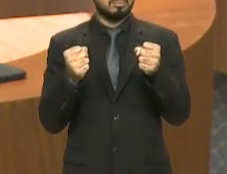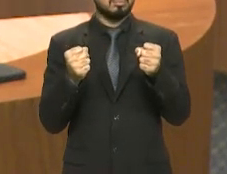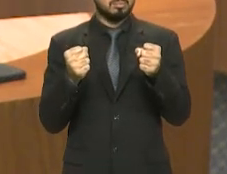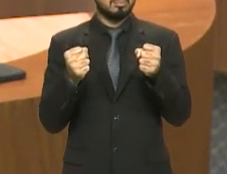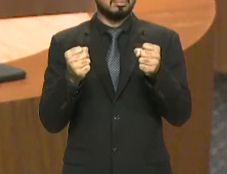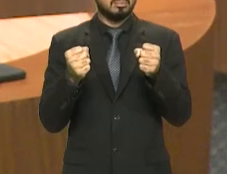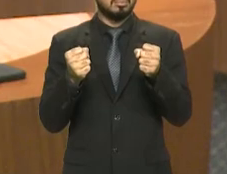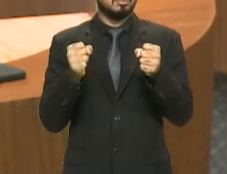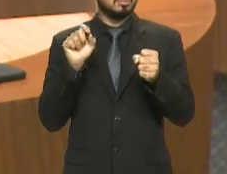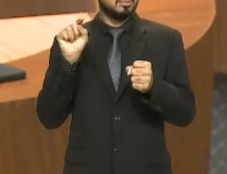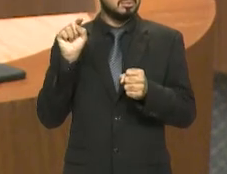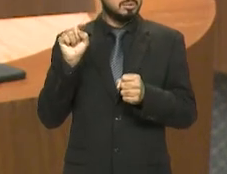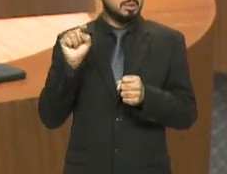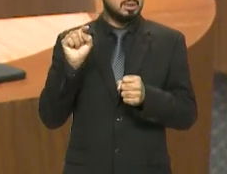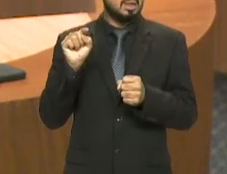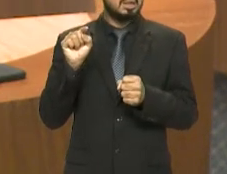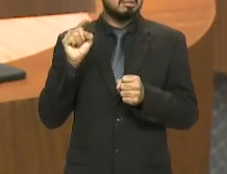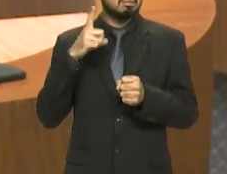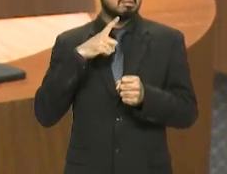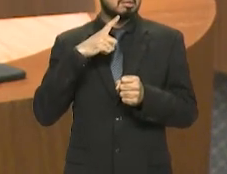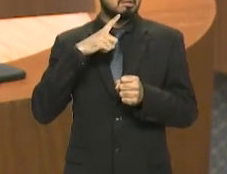compreendeu o chamamento da sociedade,